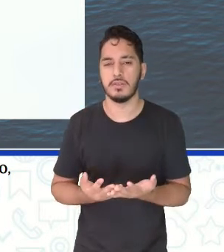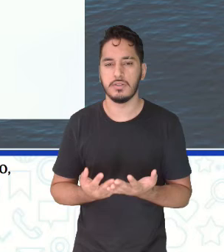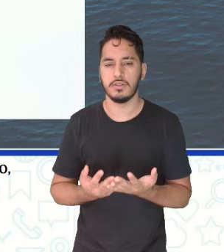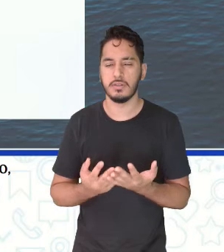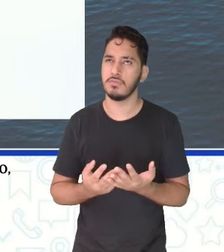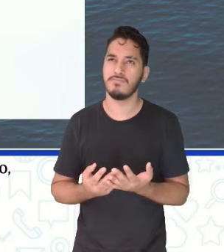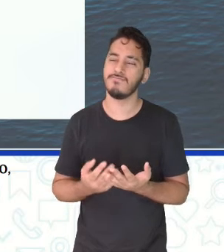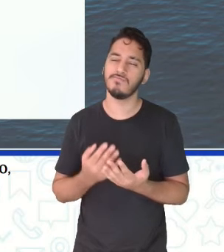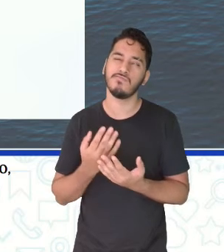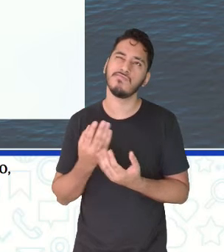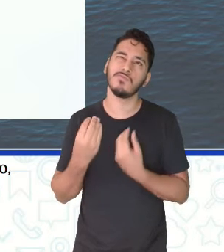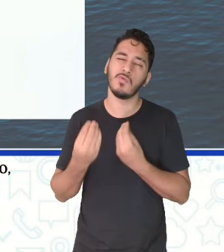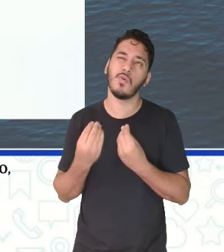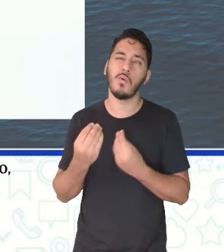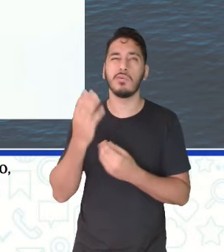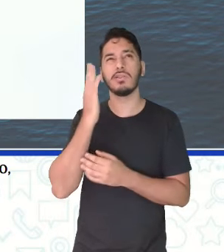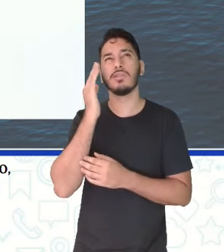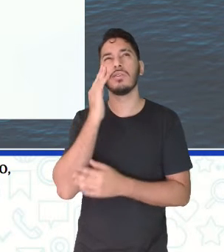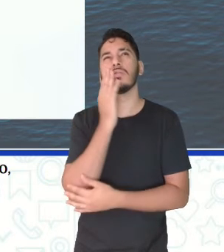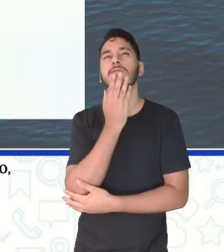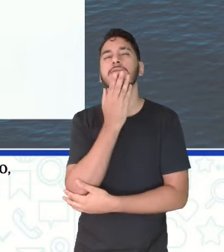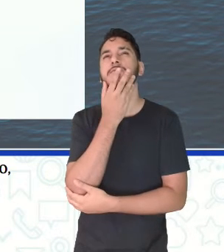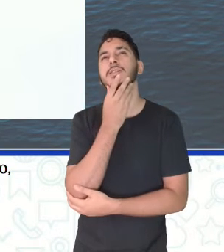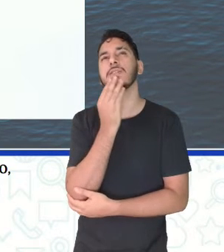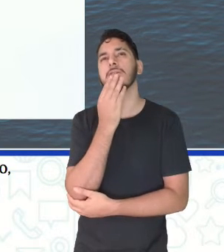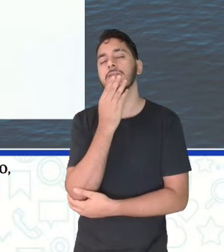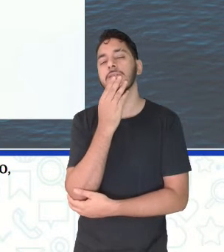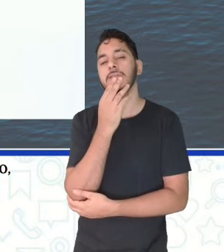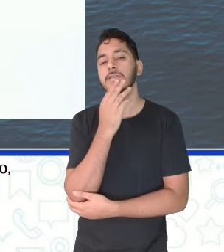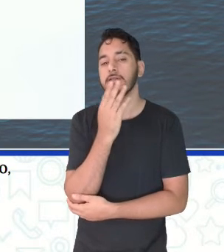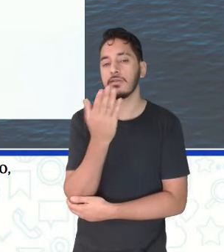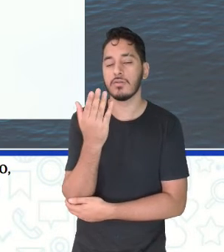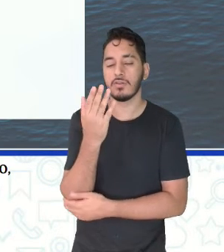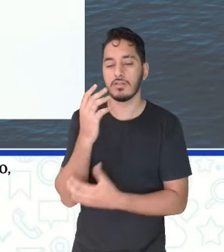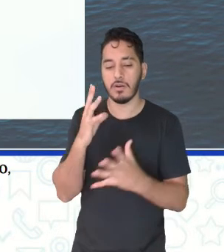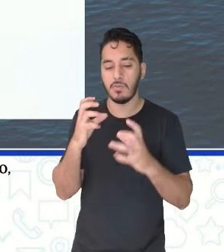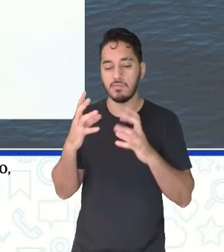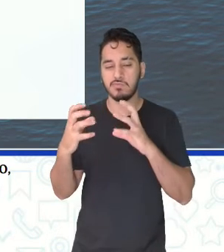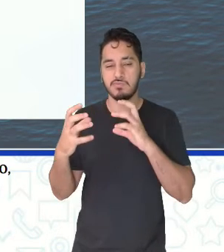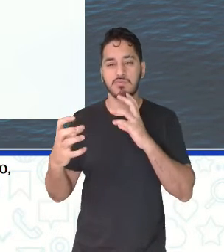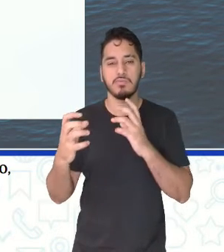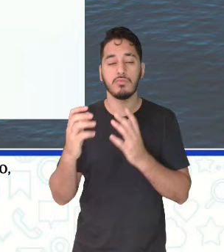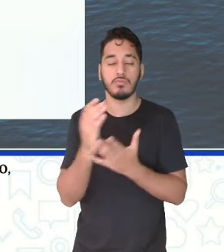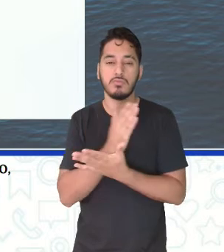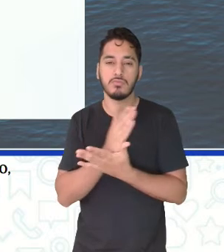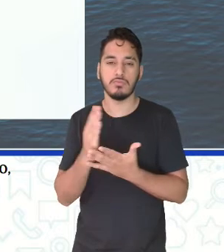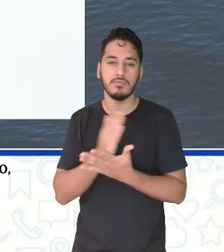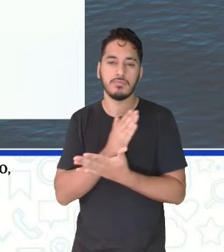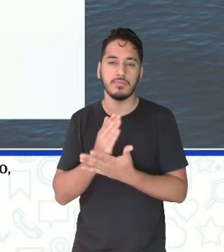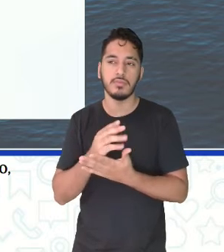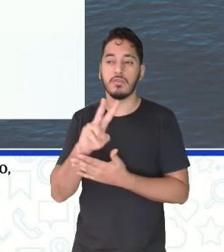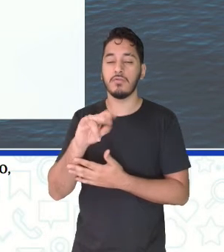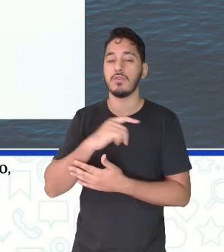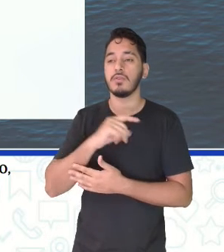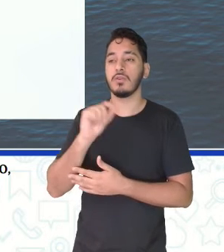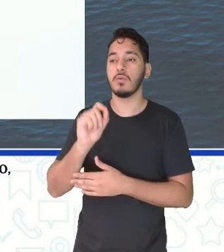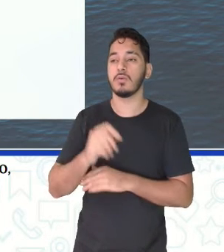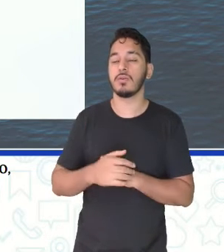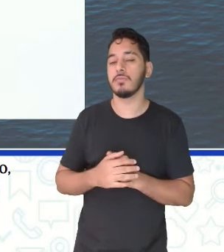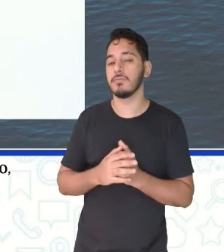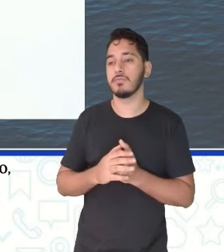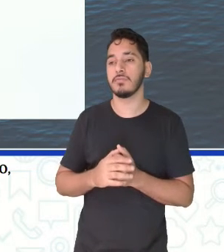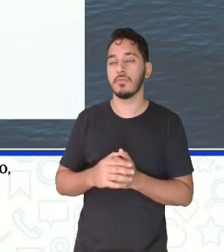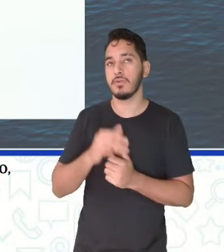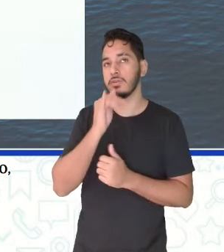não consegue compreender, né? Então, nesses conflitos, né, muitas vezes vão ter, ó,